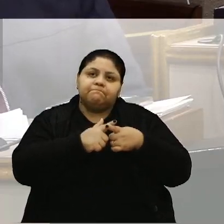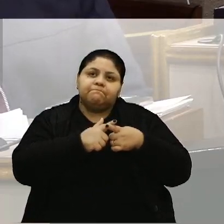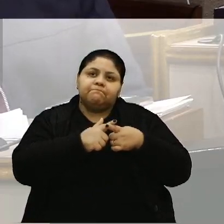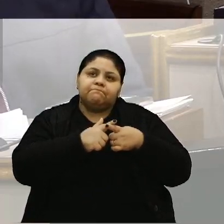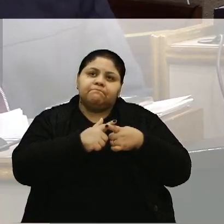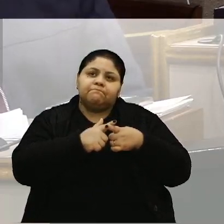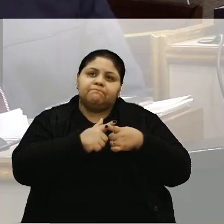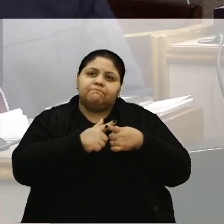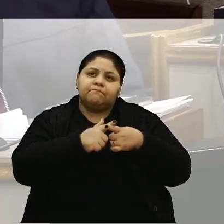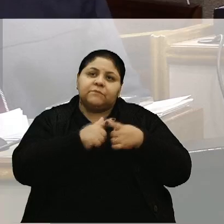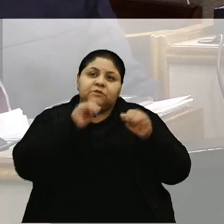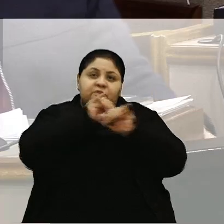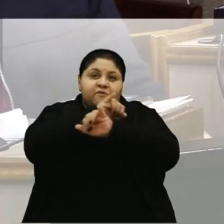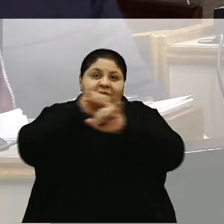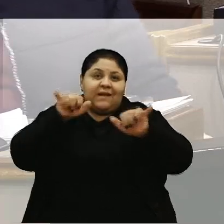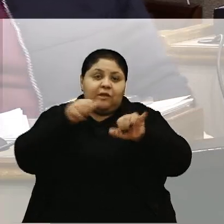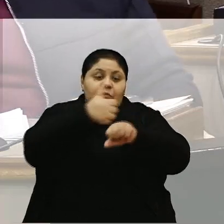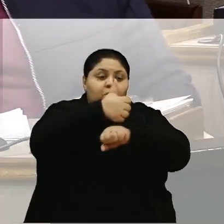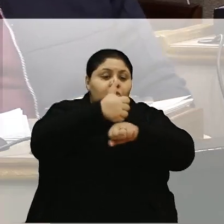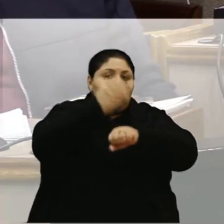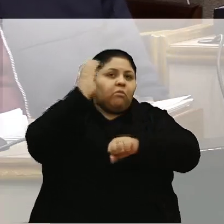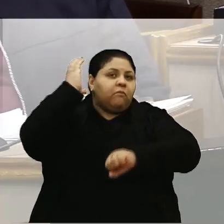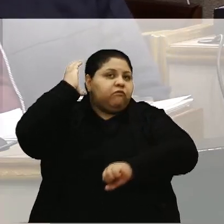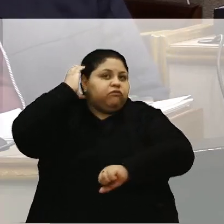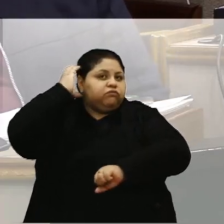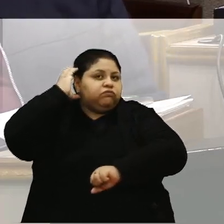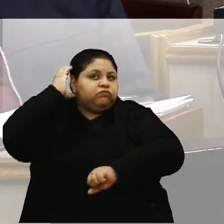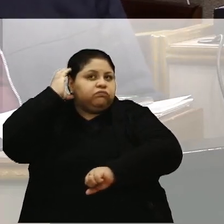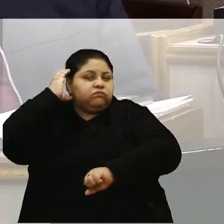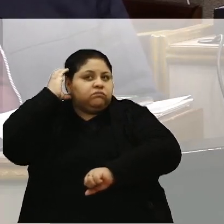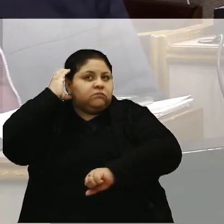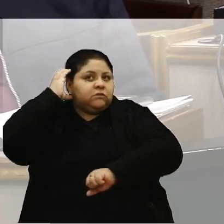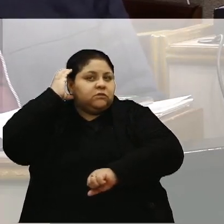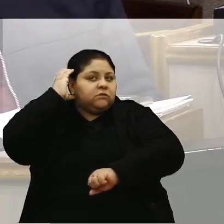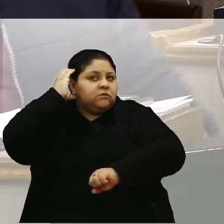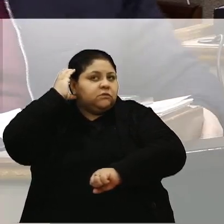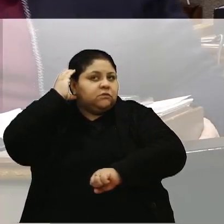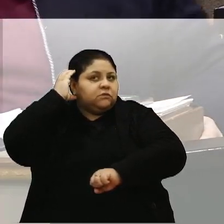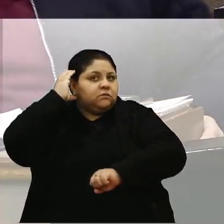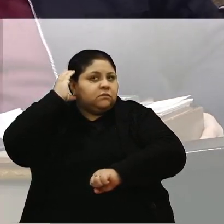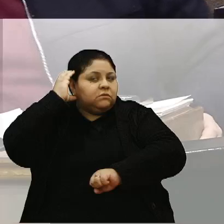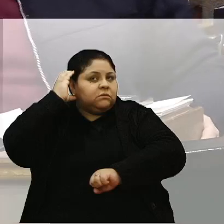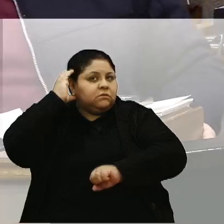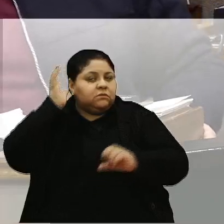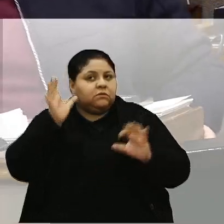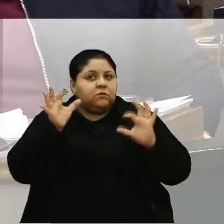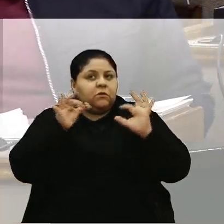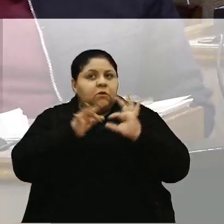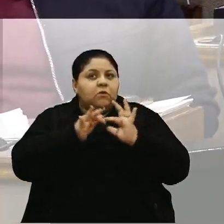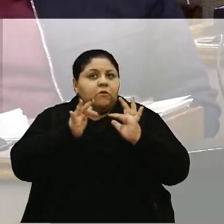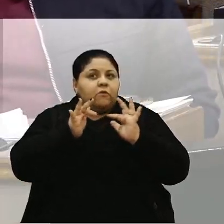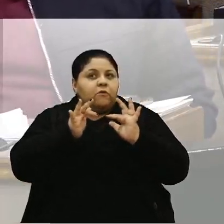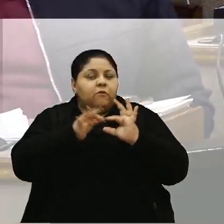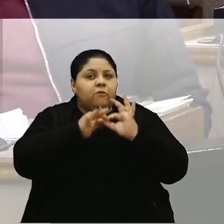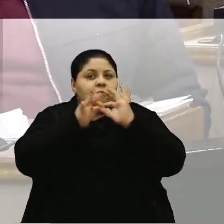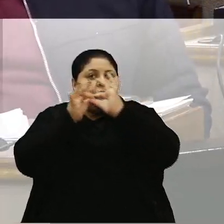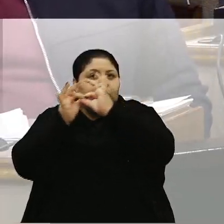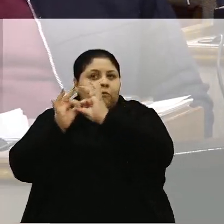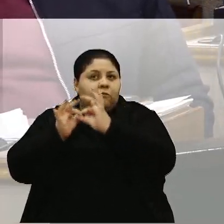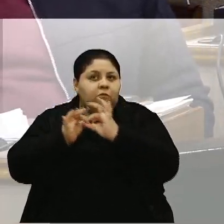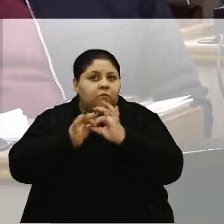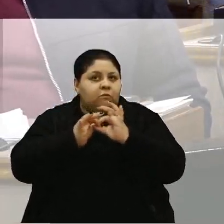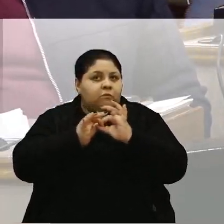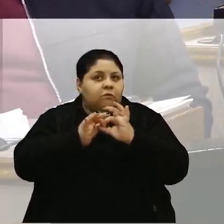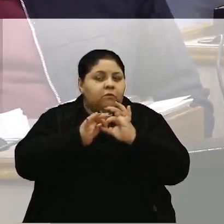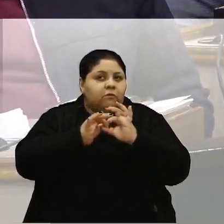foi relatado por esse radialista, de uma ocorrência, da ocorrência que foi veiculada no Brasil inteiro, que foi daquele assalto ao